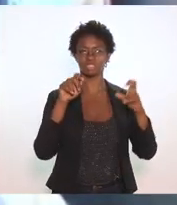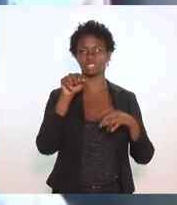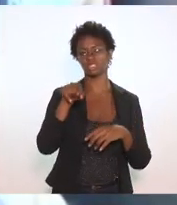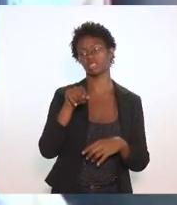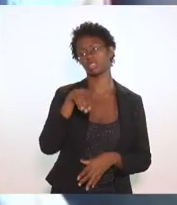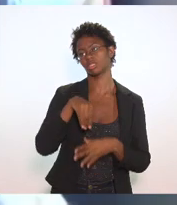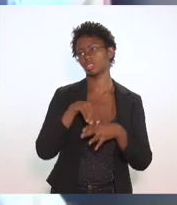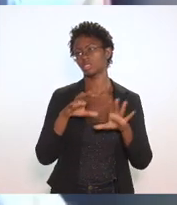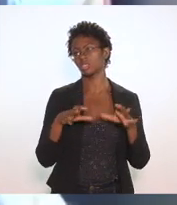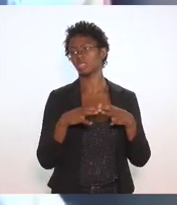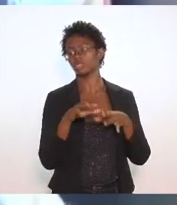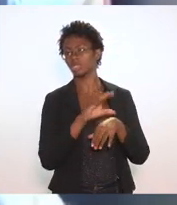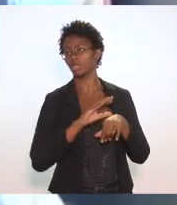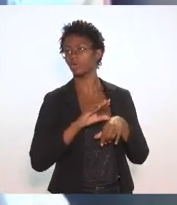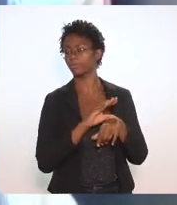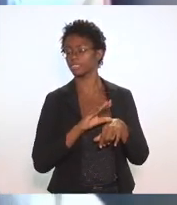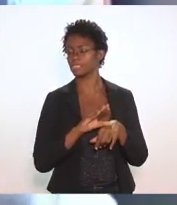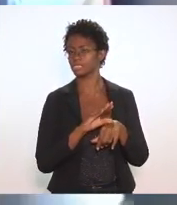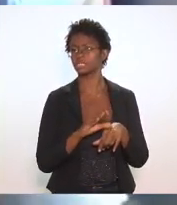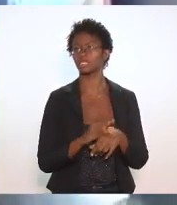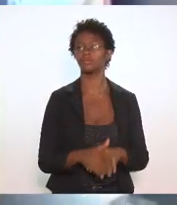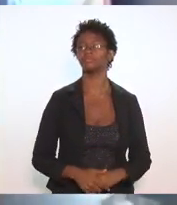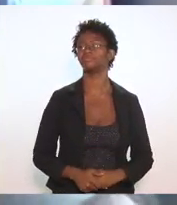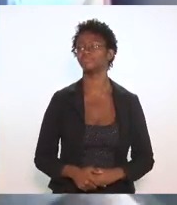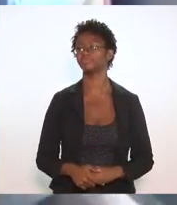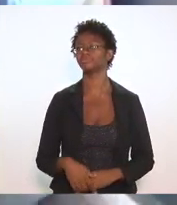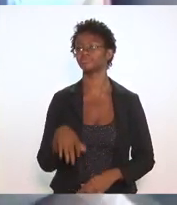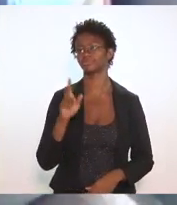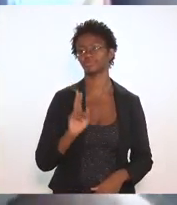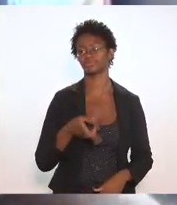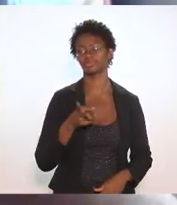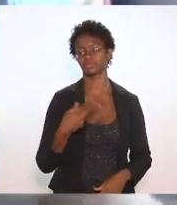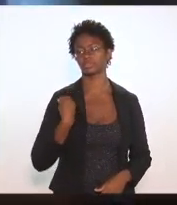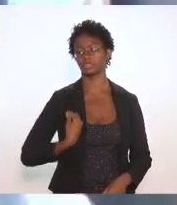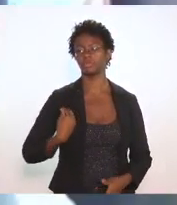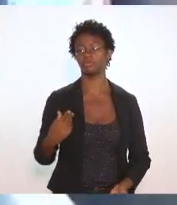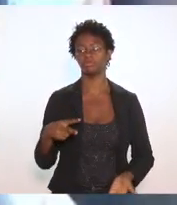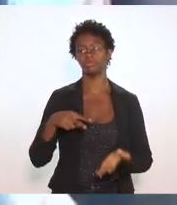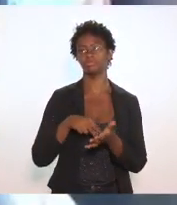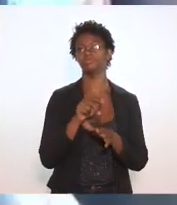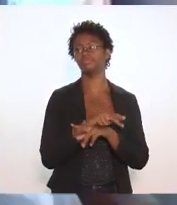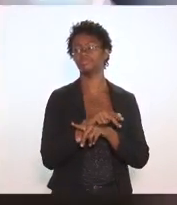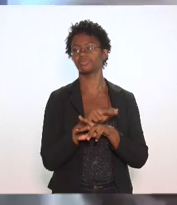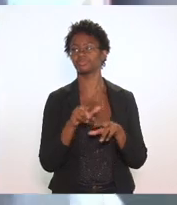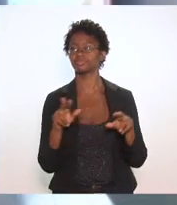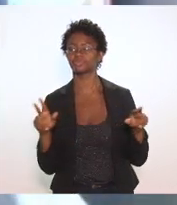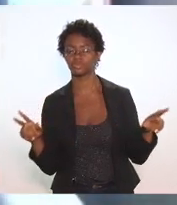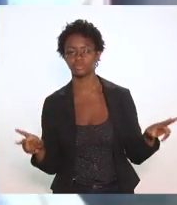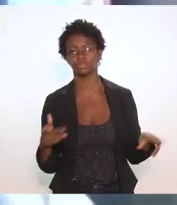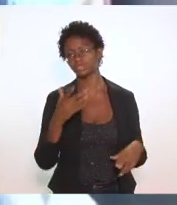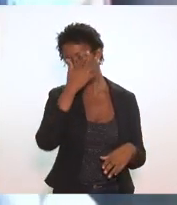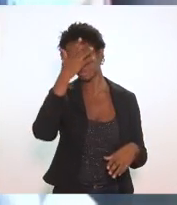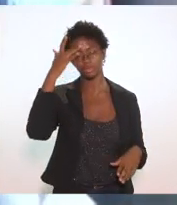comissão ao longo dos anos, sempre com presença de várias religiões,